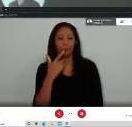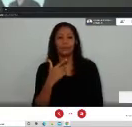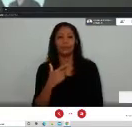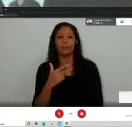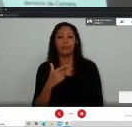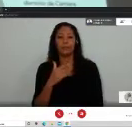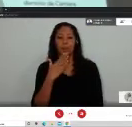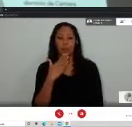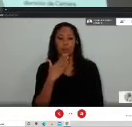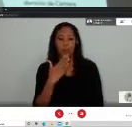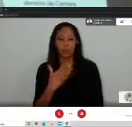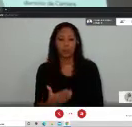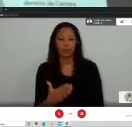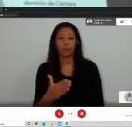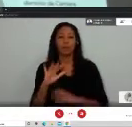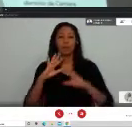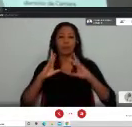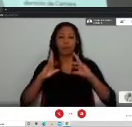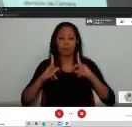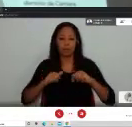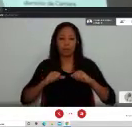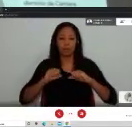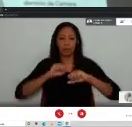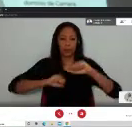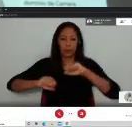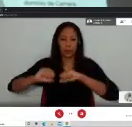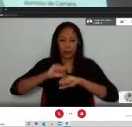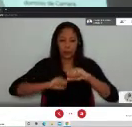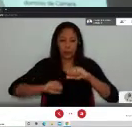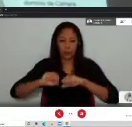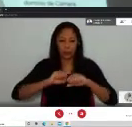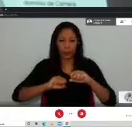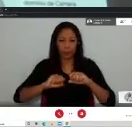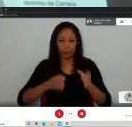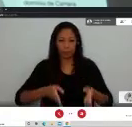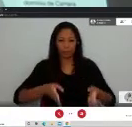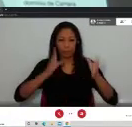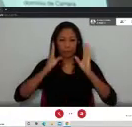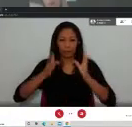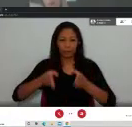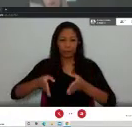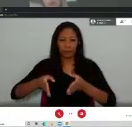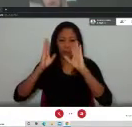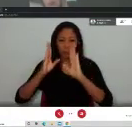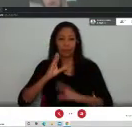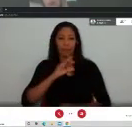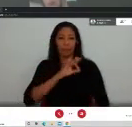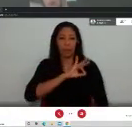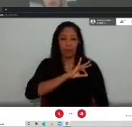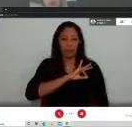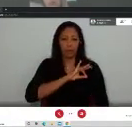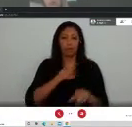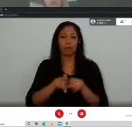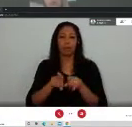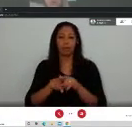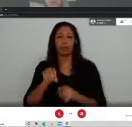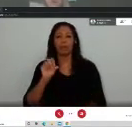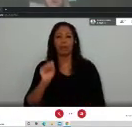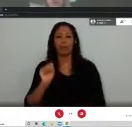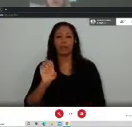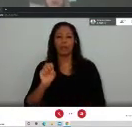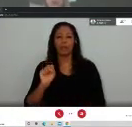para desinfectar aqui a questão tanto do batalhão como da SESDEM, também, é como você